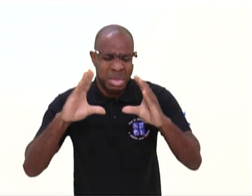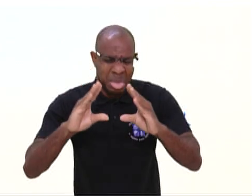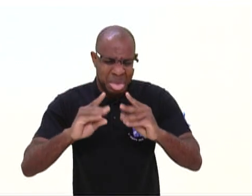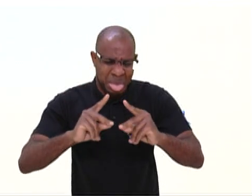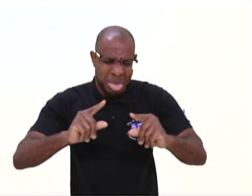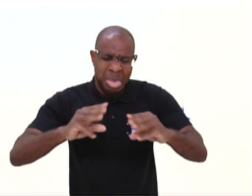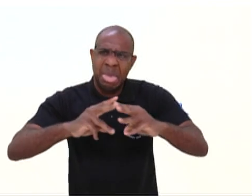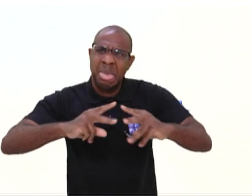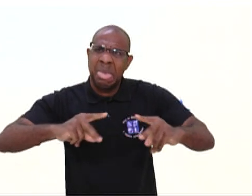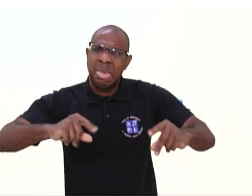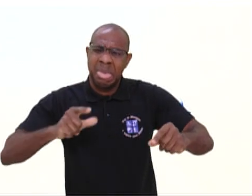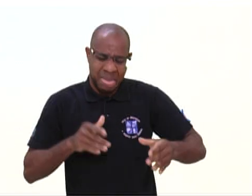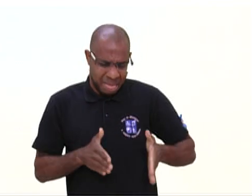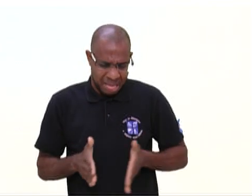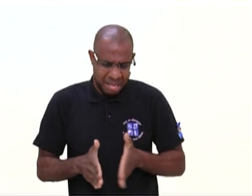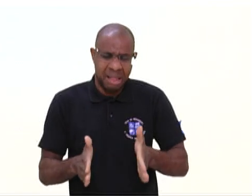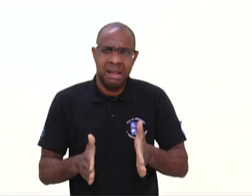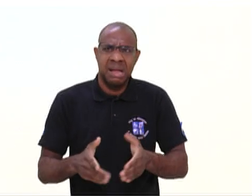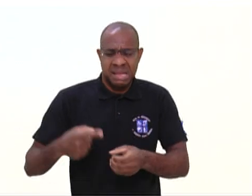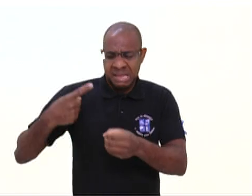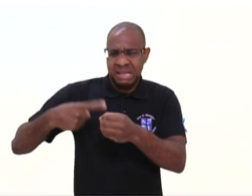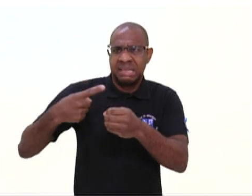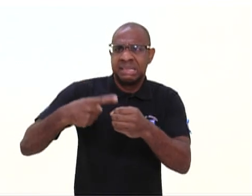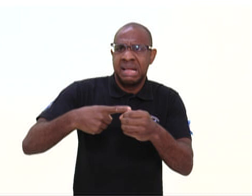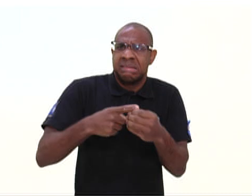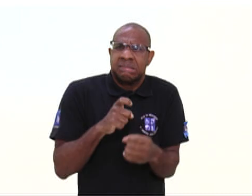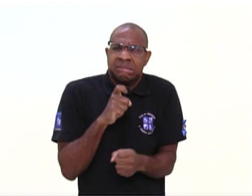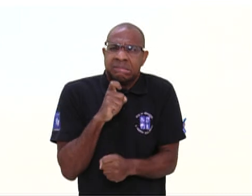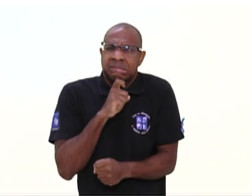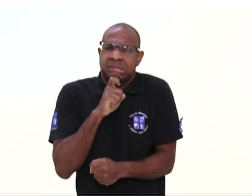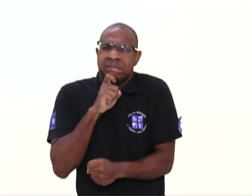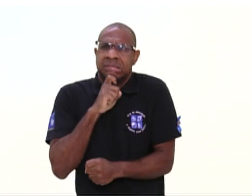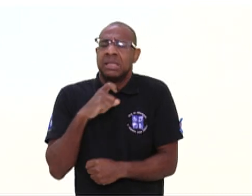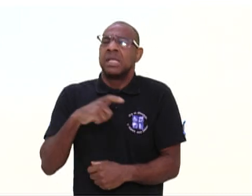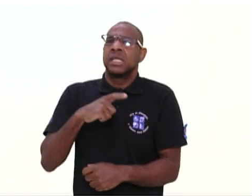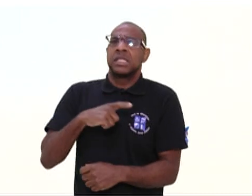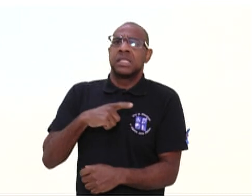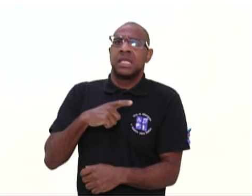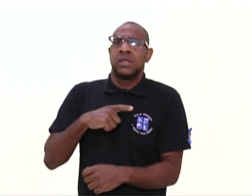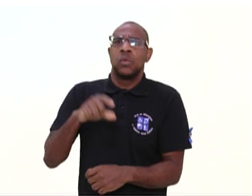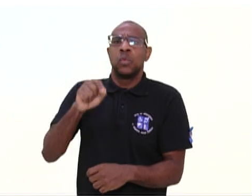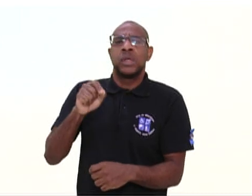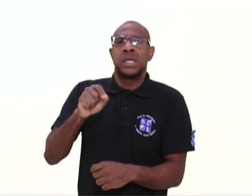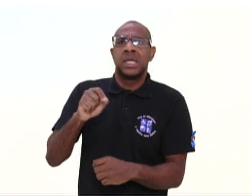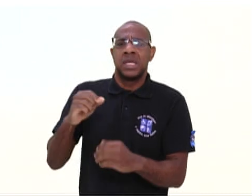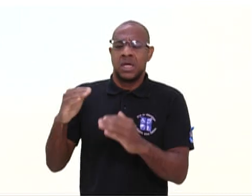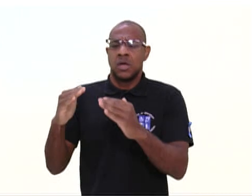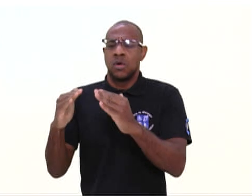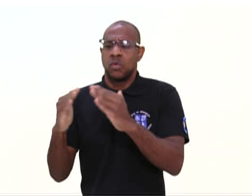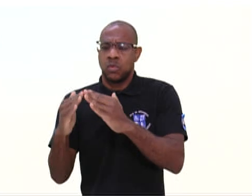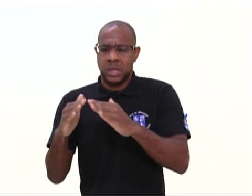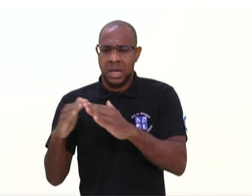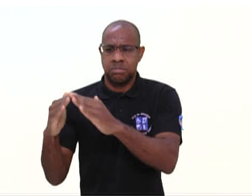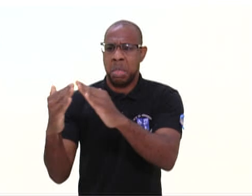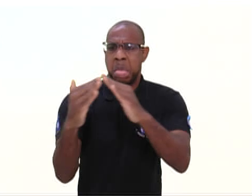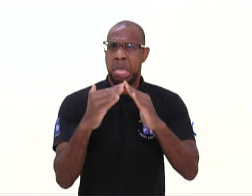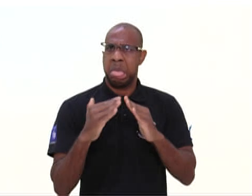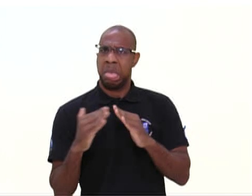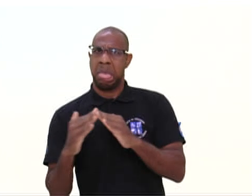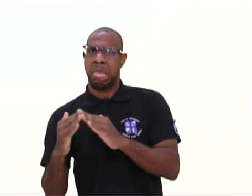lama negra daquela cidade anfíbia que existe por debaixo do Recife contado em